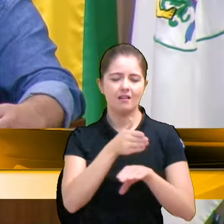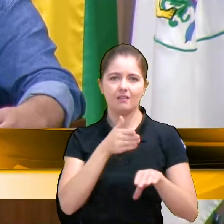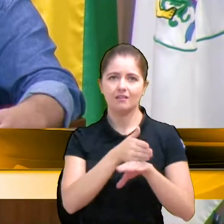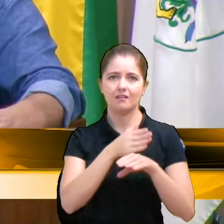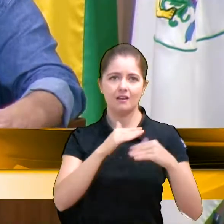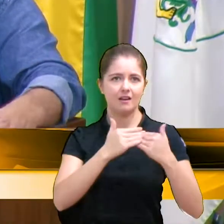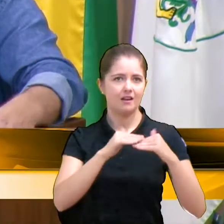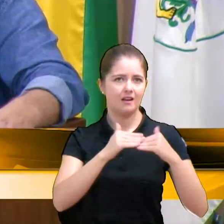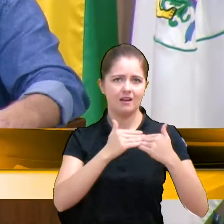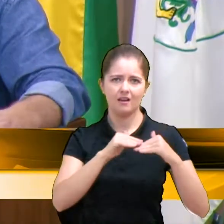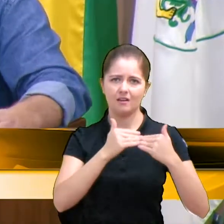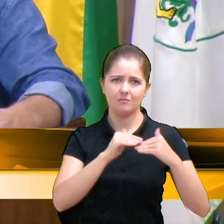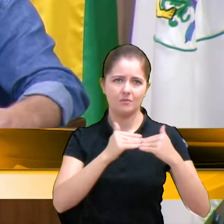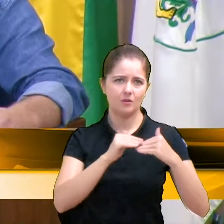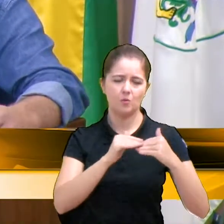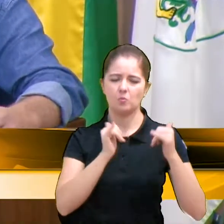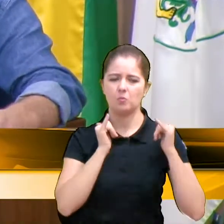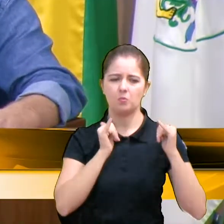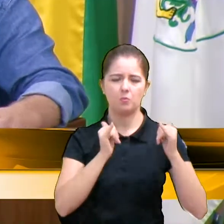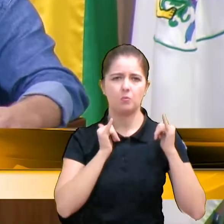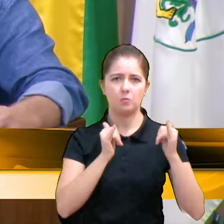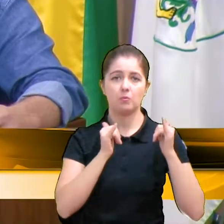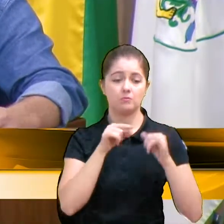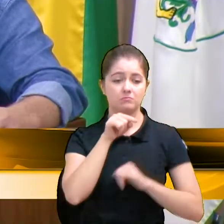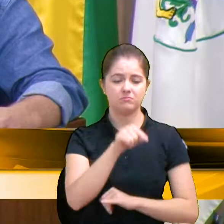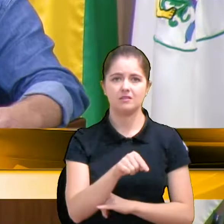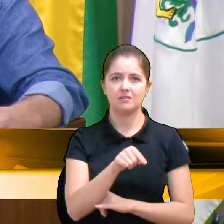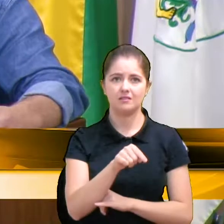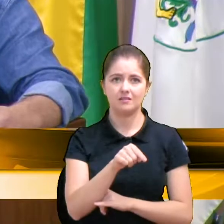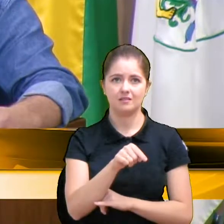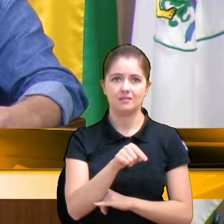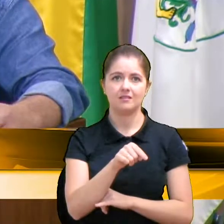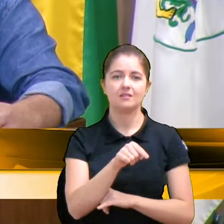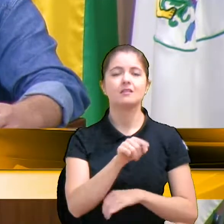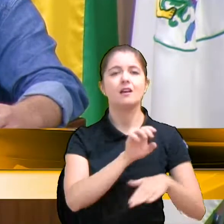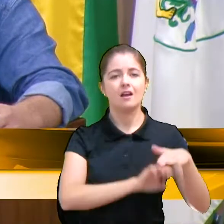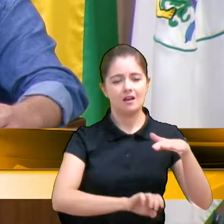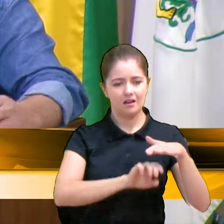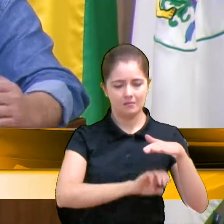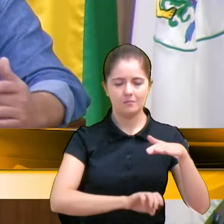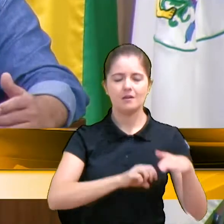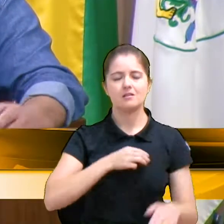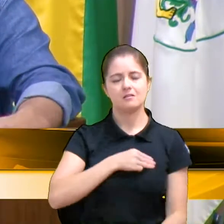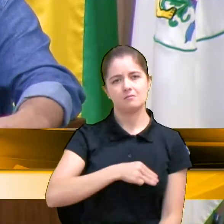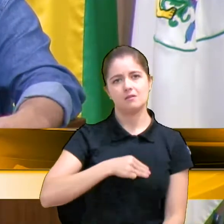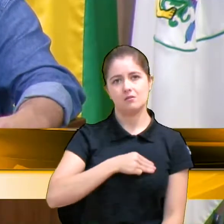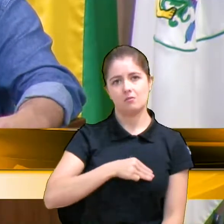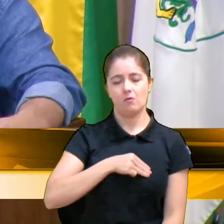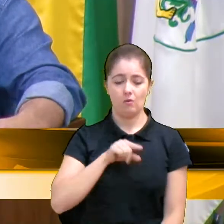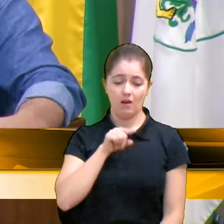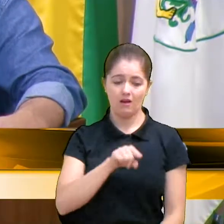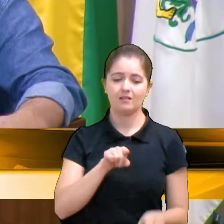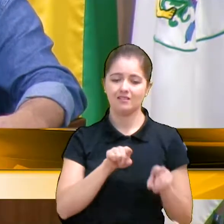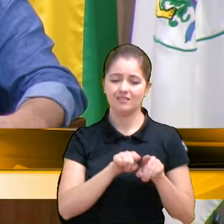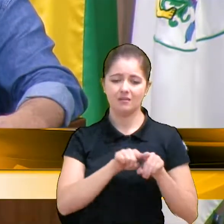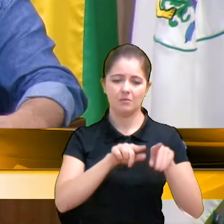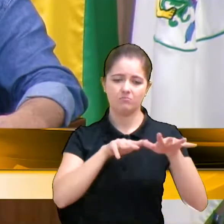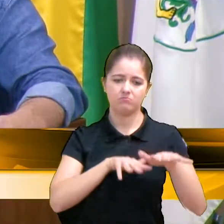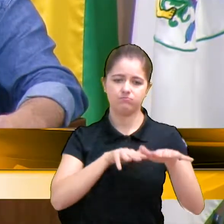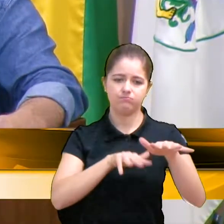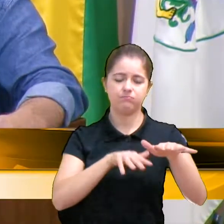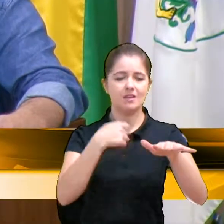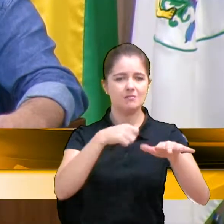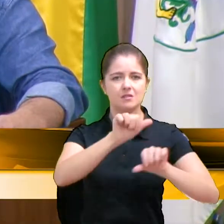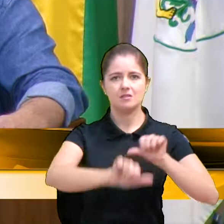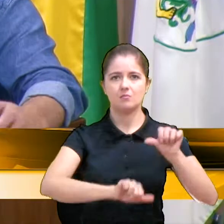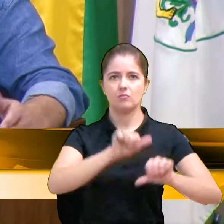várias carretas, vários ônibus saem ali, justamente da empresa Marco Polo. Então ali também é um gargalo que é preciso ser